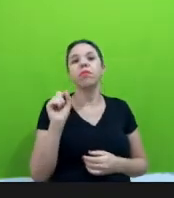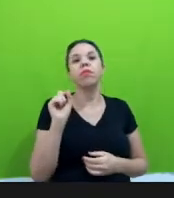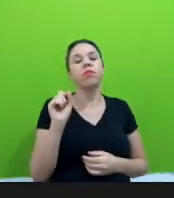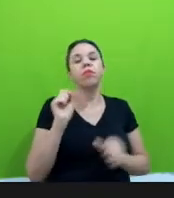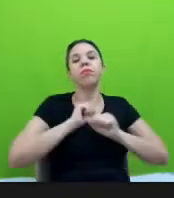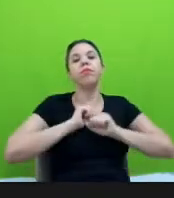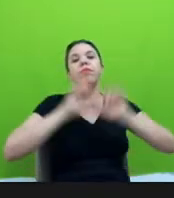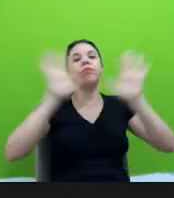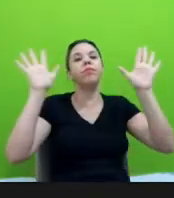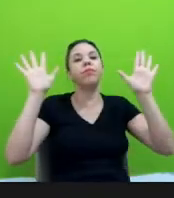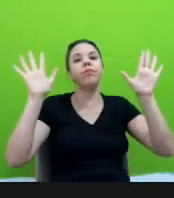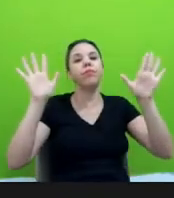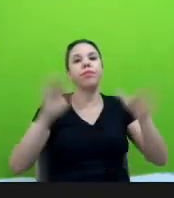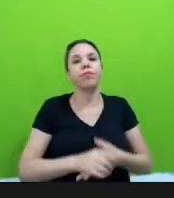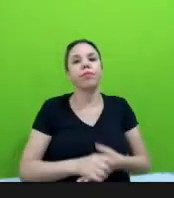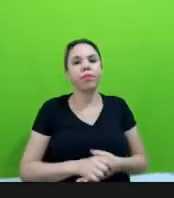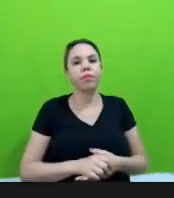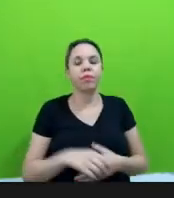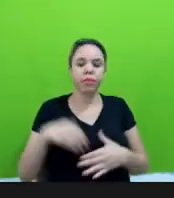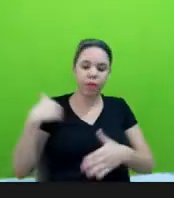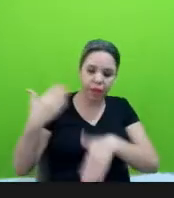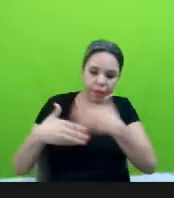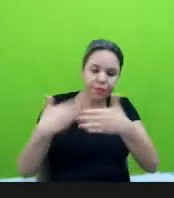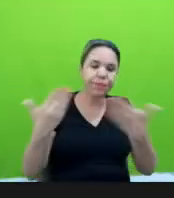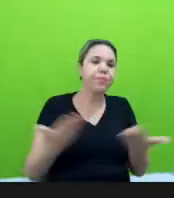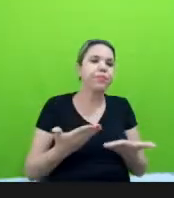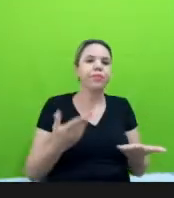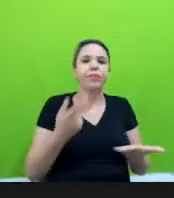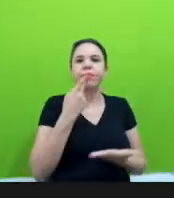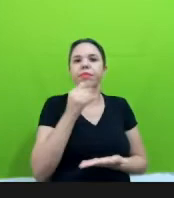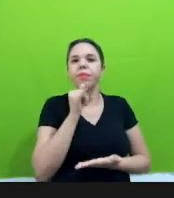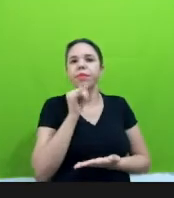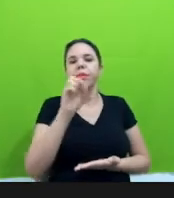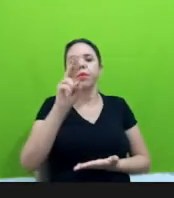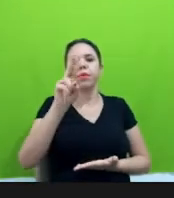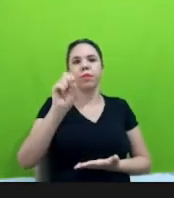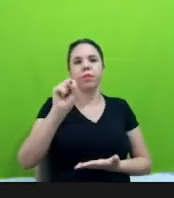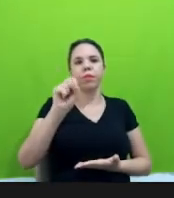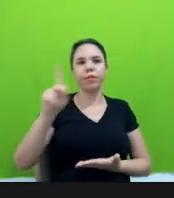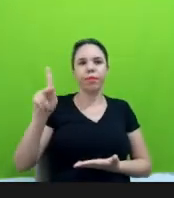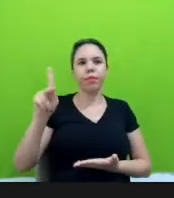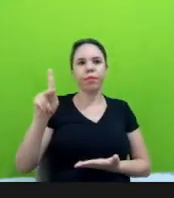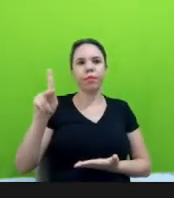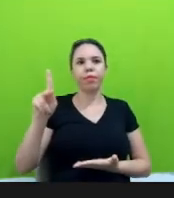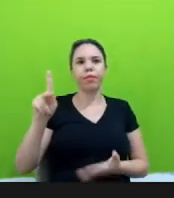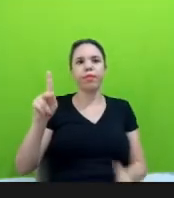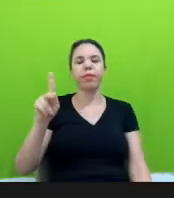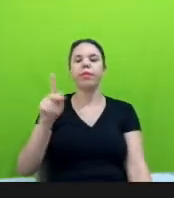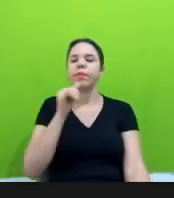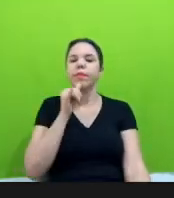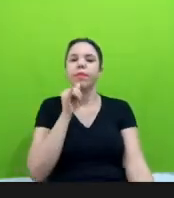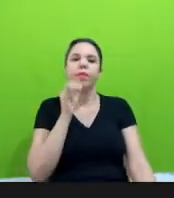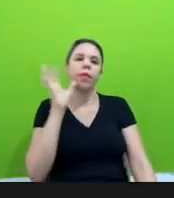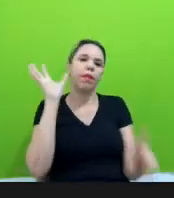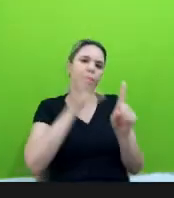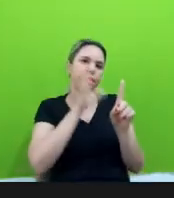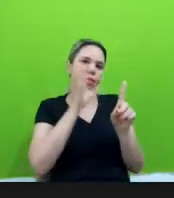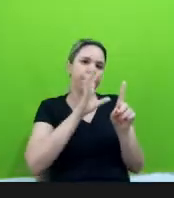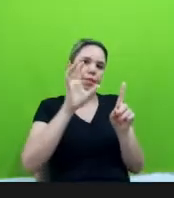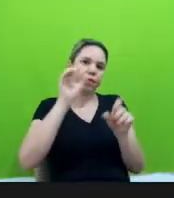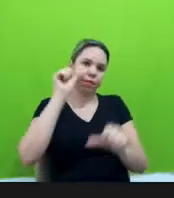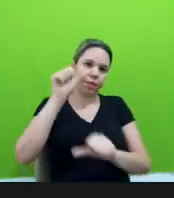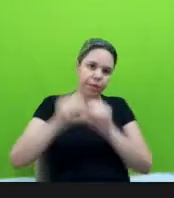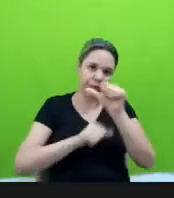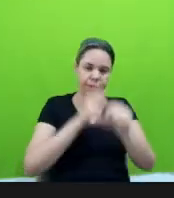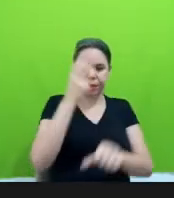clara esse processo, né? Então, você citou esse exemplo da USP aí, esse processo de que a pressão e mais a mudança de